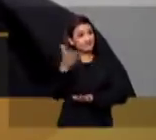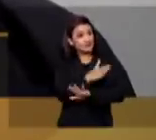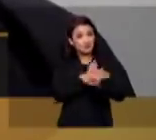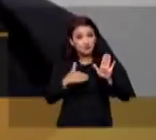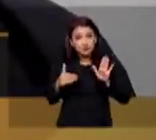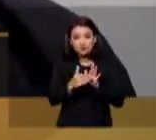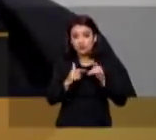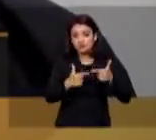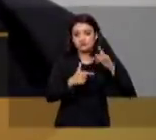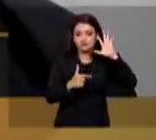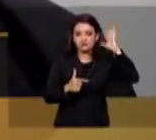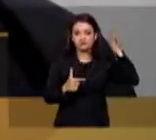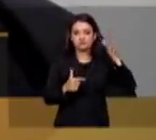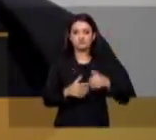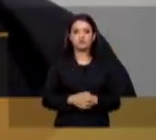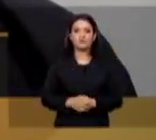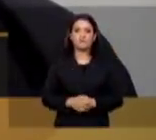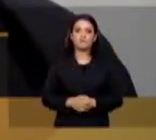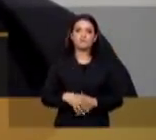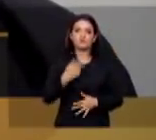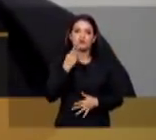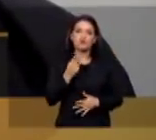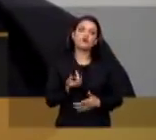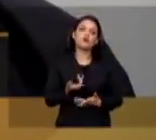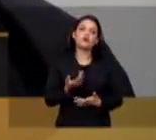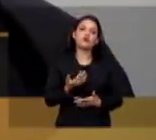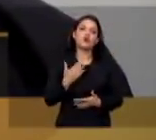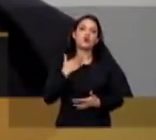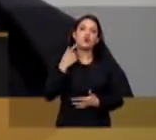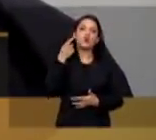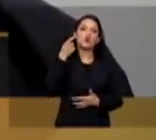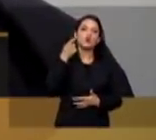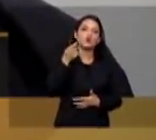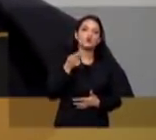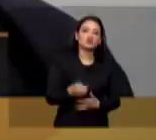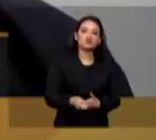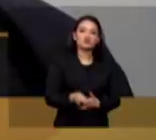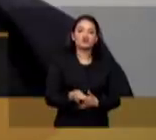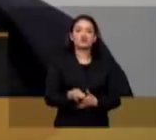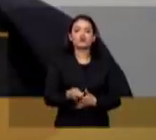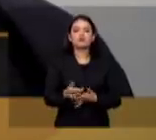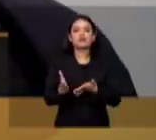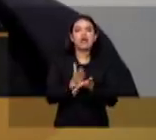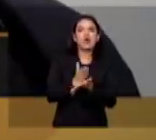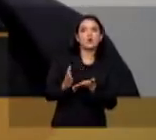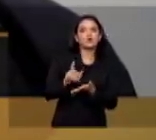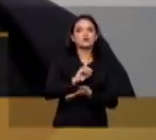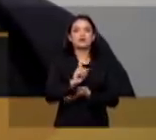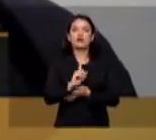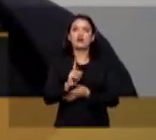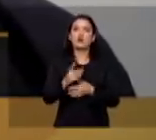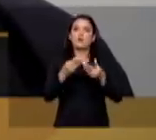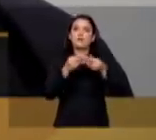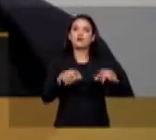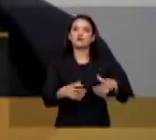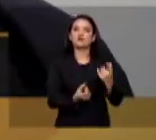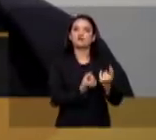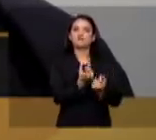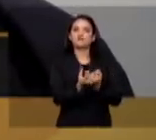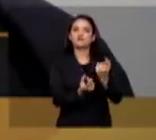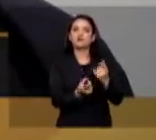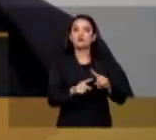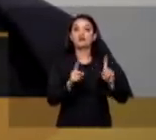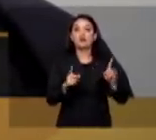Que lhes pertence? Exceção de suspeição, promoção do juiz excepto que não prejudica a exceção. Dado que eventual reconhecimento